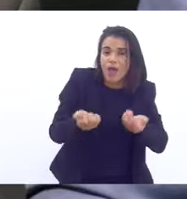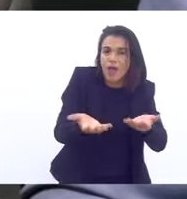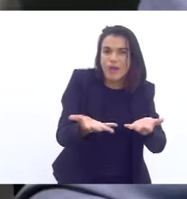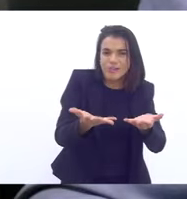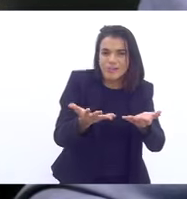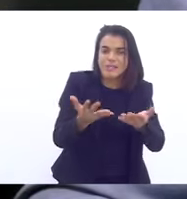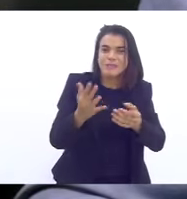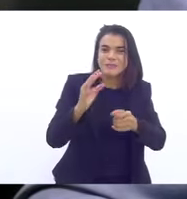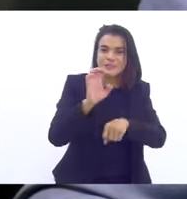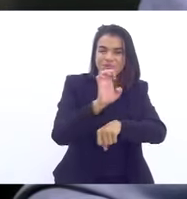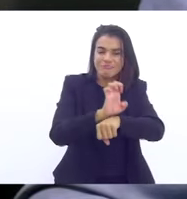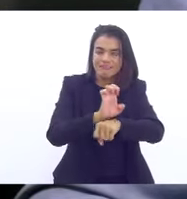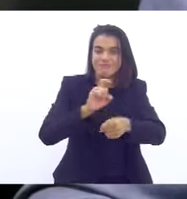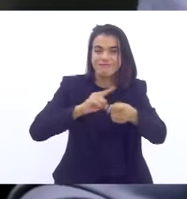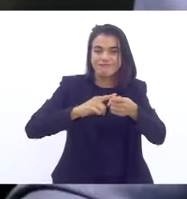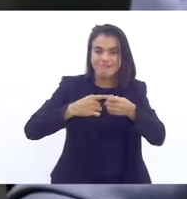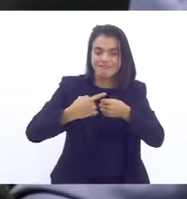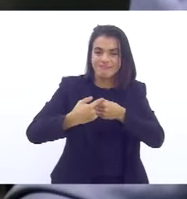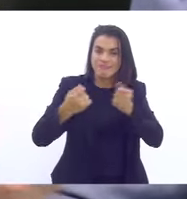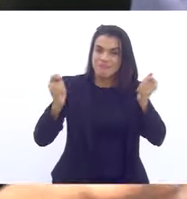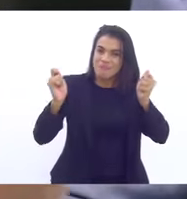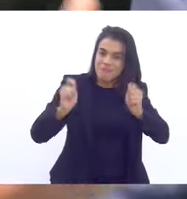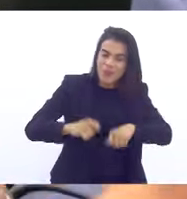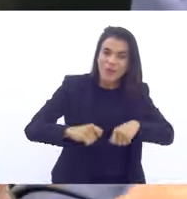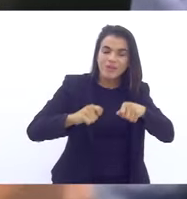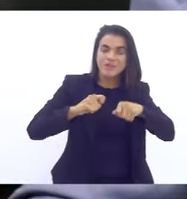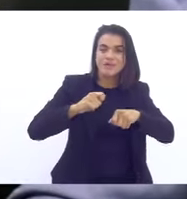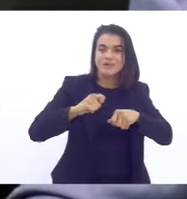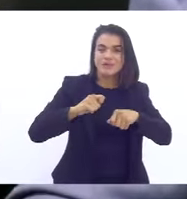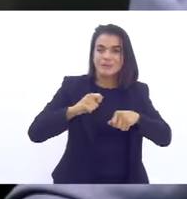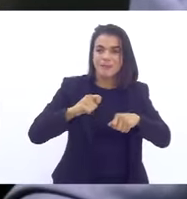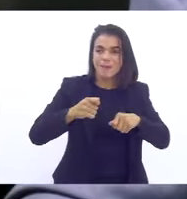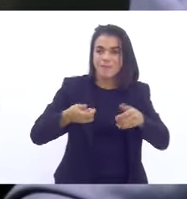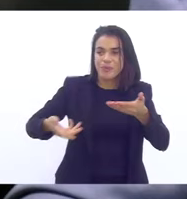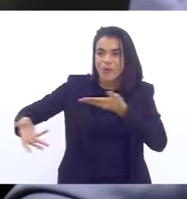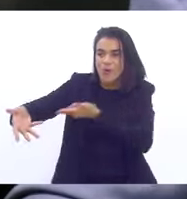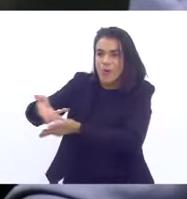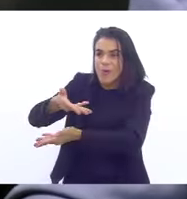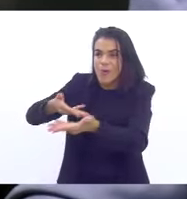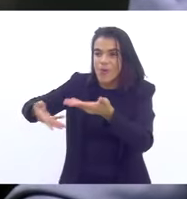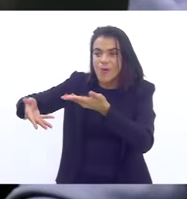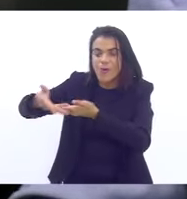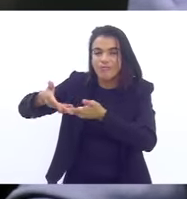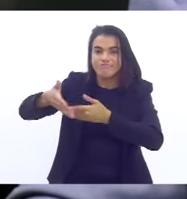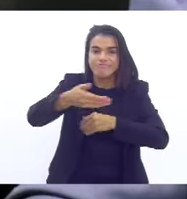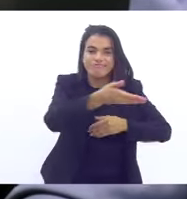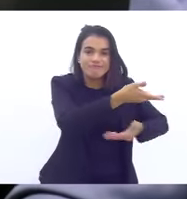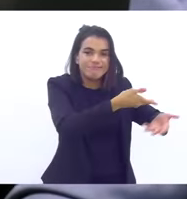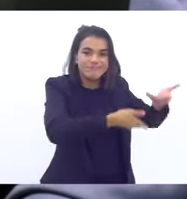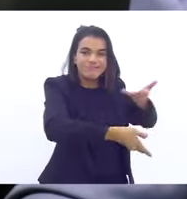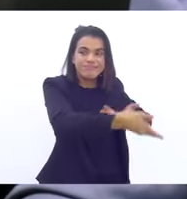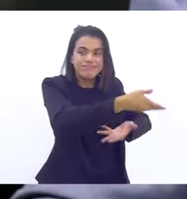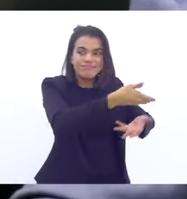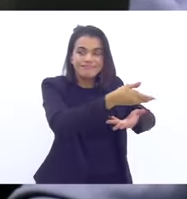e municípios possam efetivamente partilhar dessas contribuições, partilhar também de